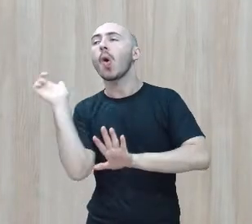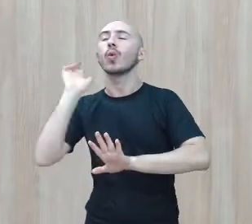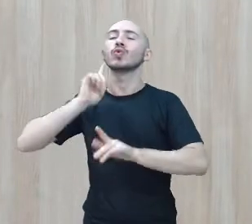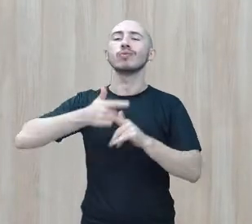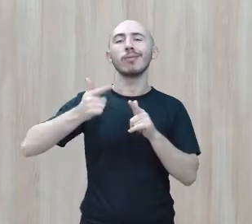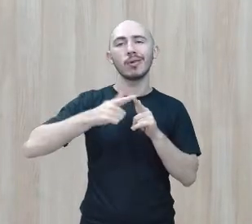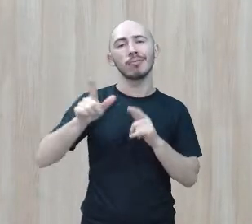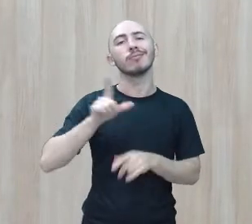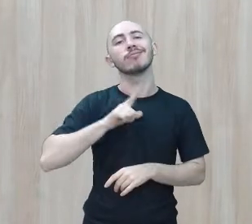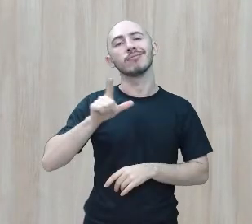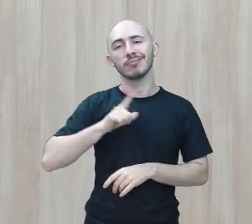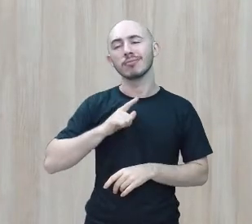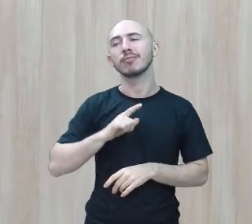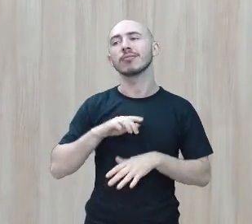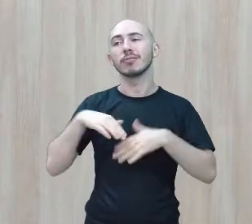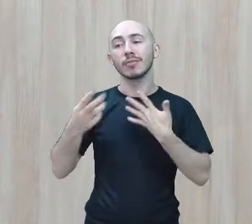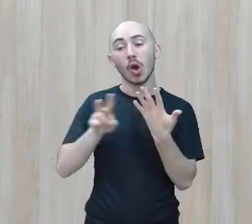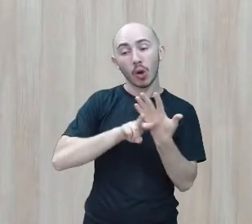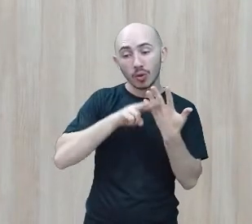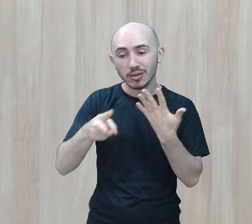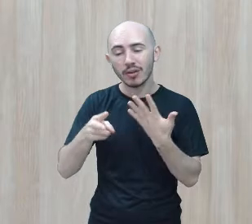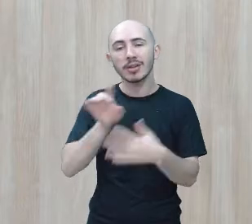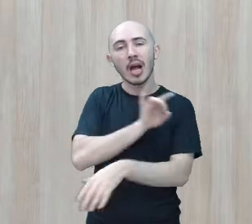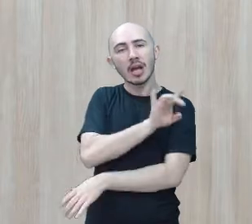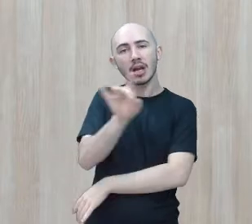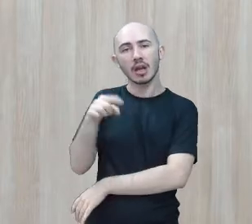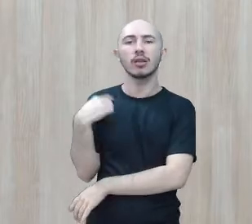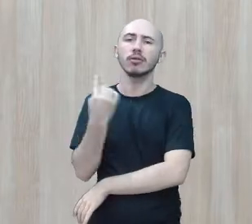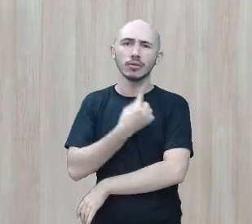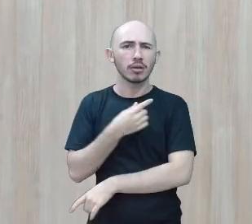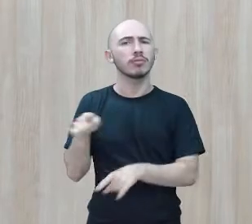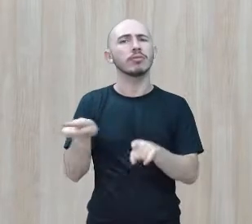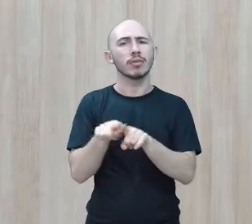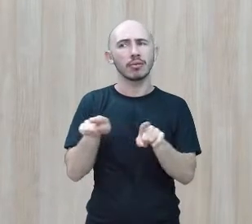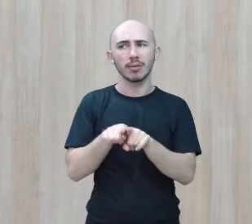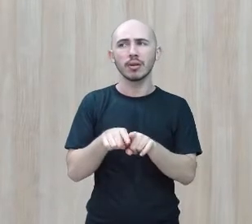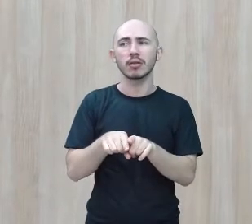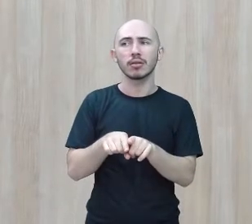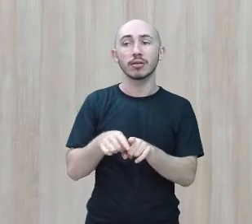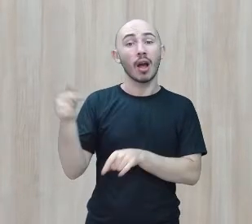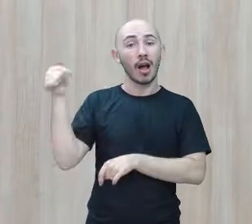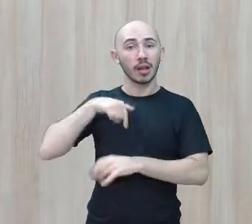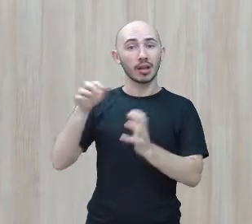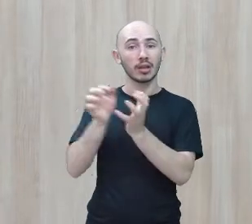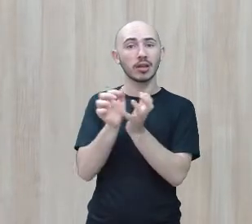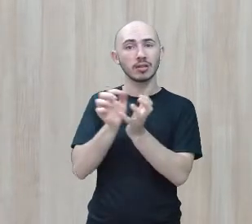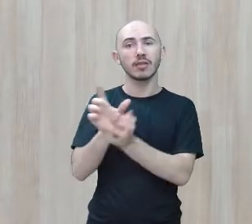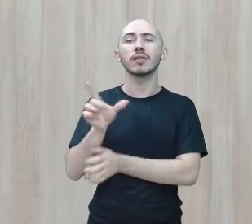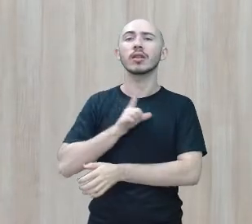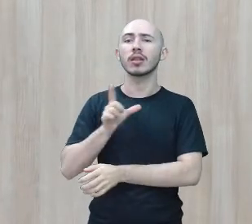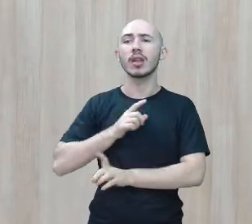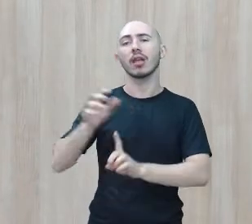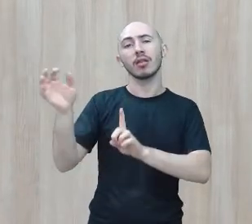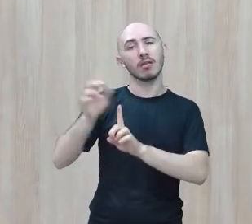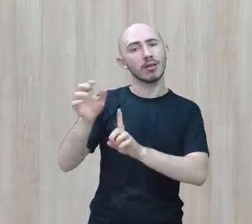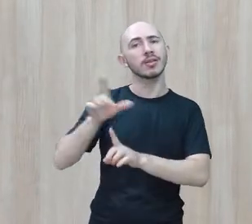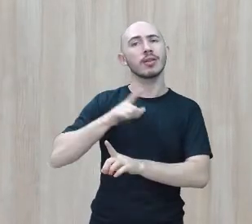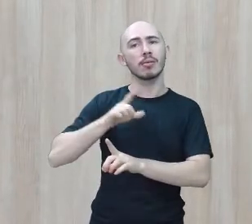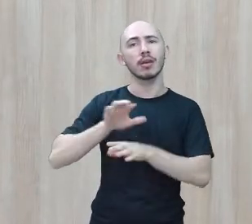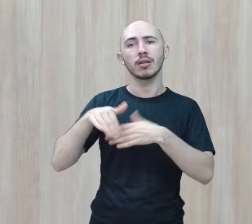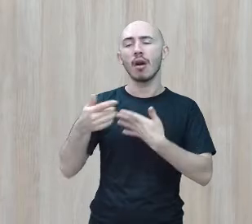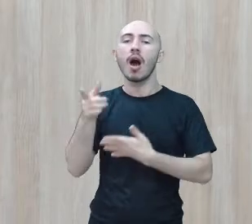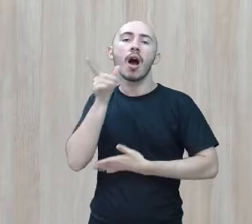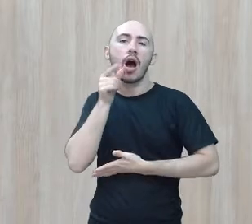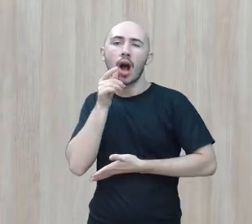como um todo. E consequência para cada um de nós também, até mesmo para nós que estamos aqui em Recife. É um volume de água que não vai chegar